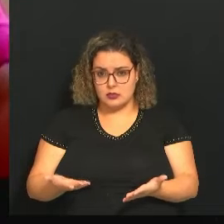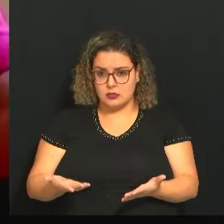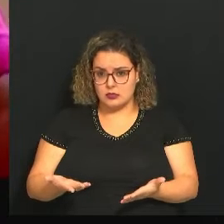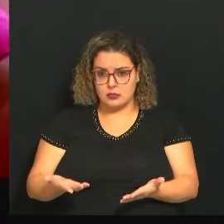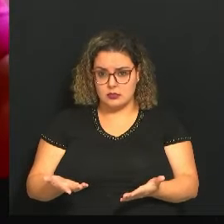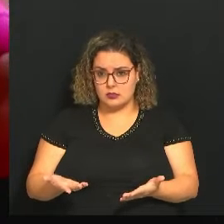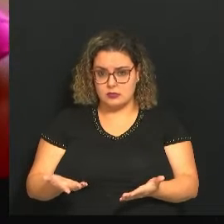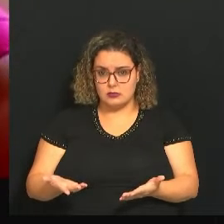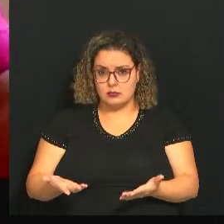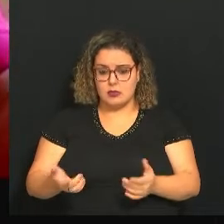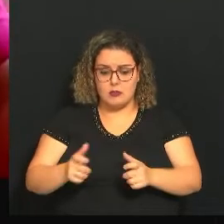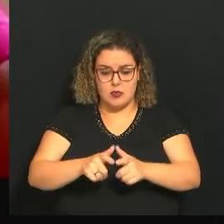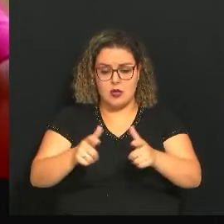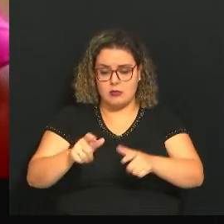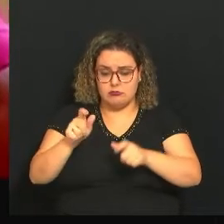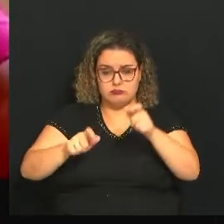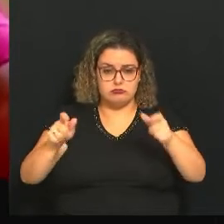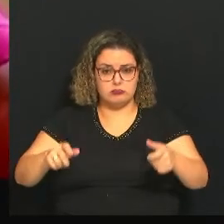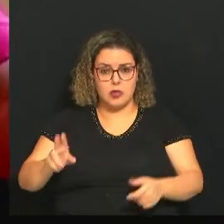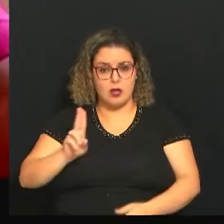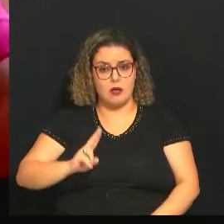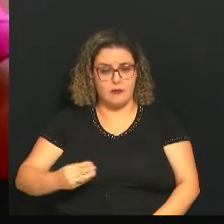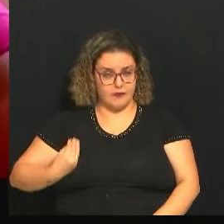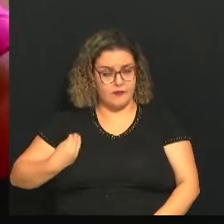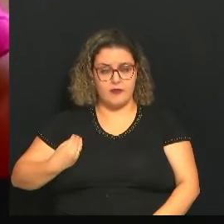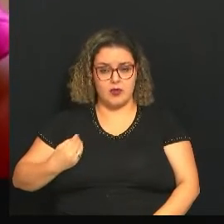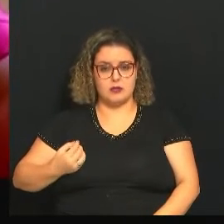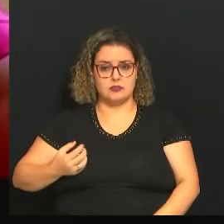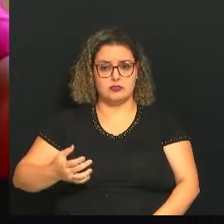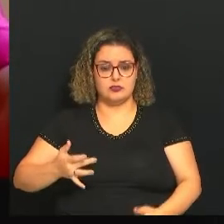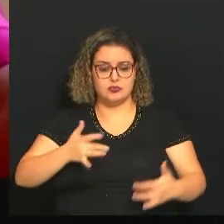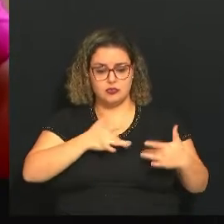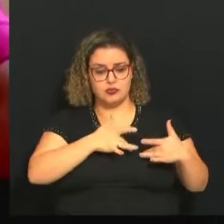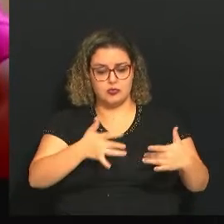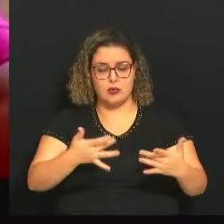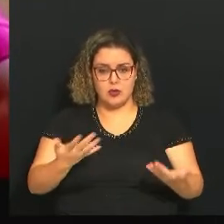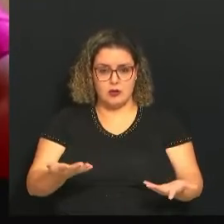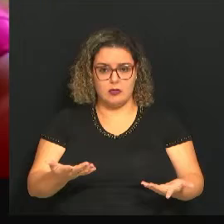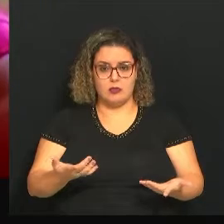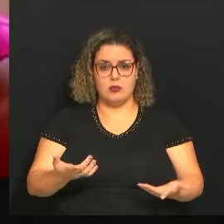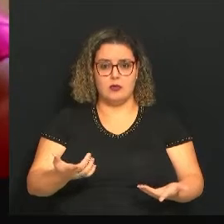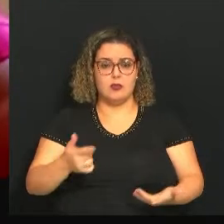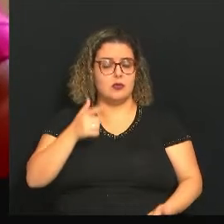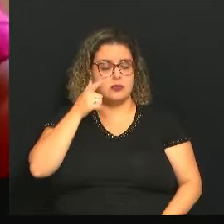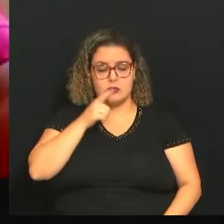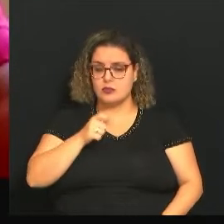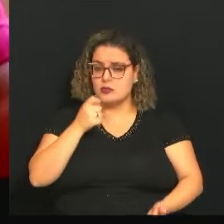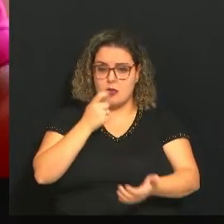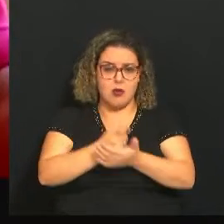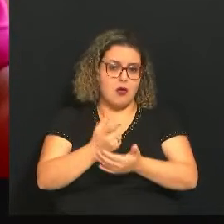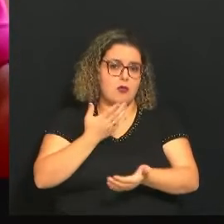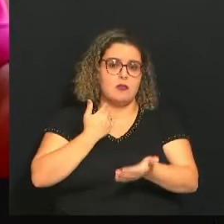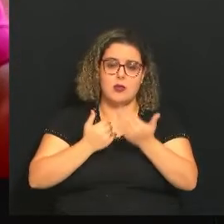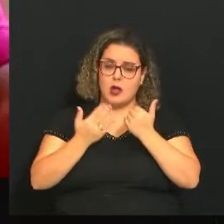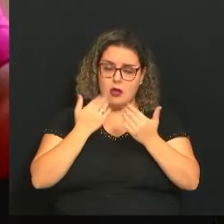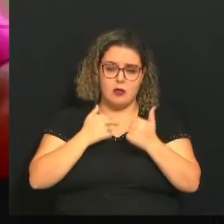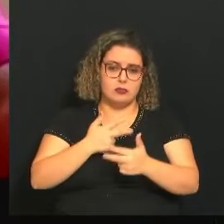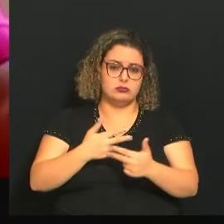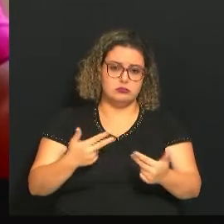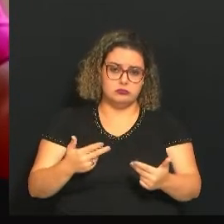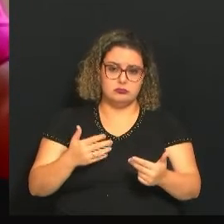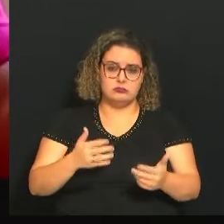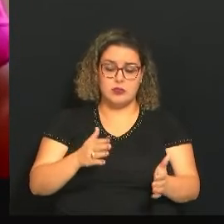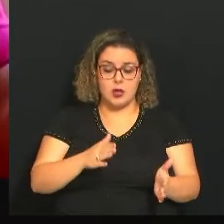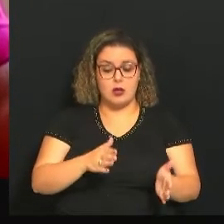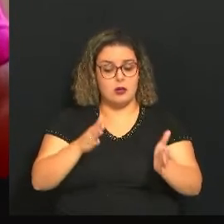população está vivendo de doação ou passando necessidade, não consegue comprar o alimento. Do outro lado, você tem